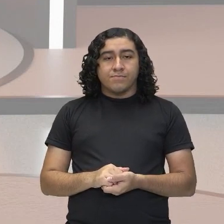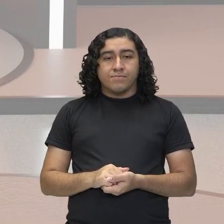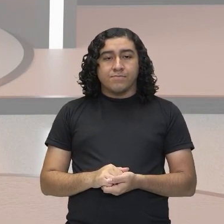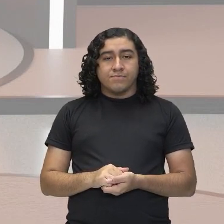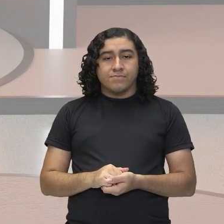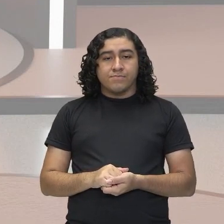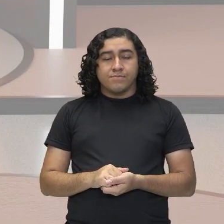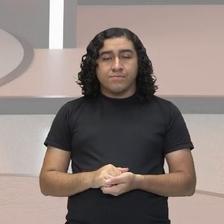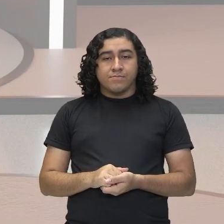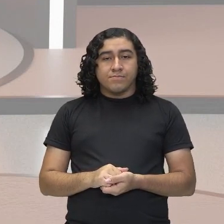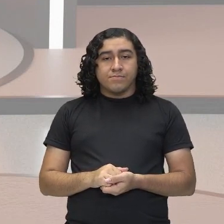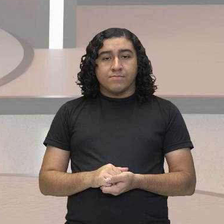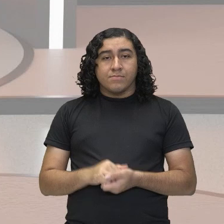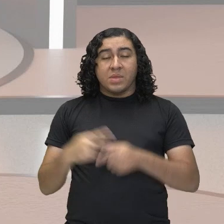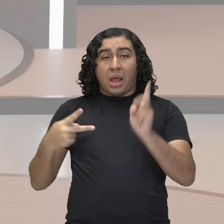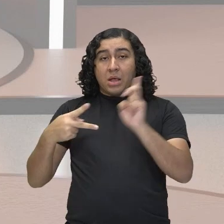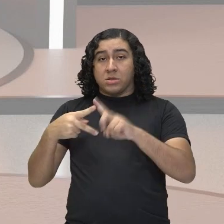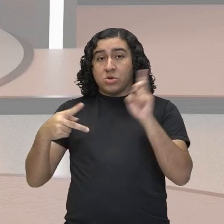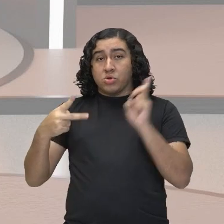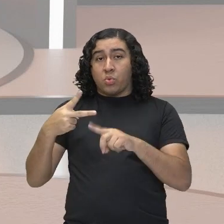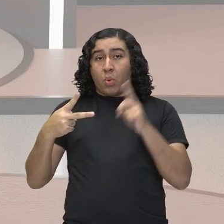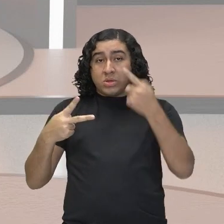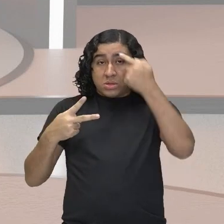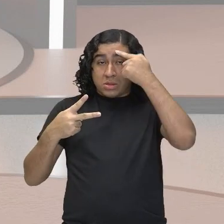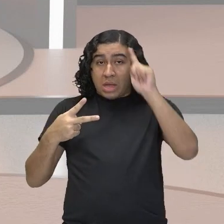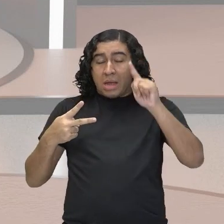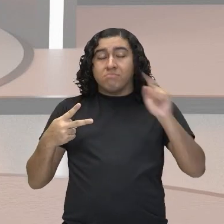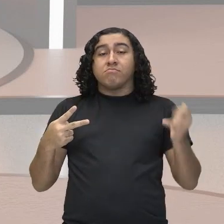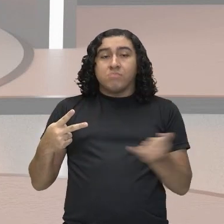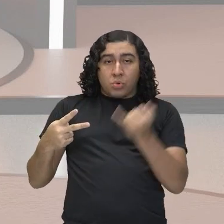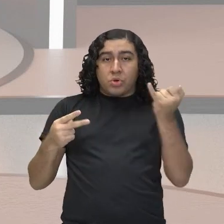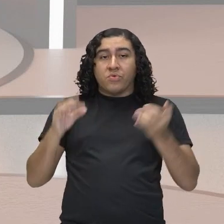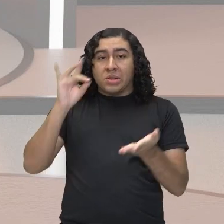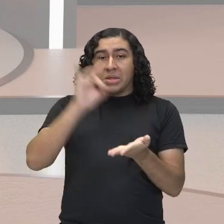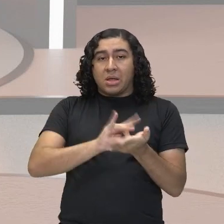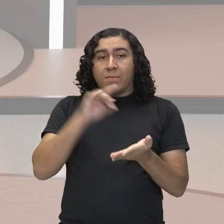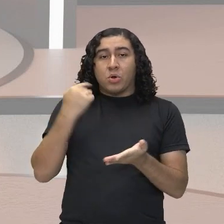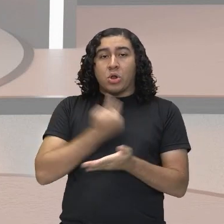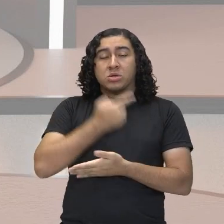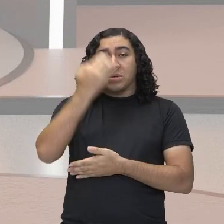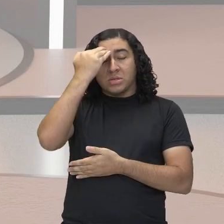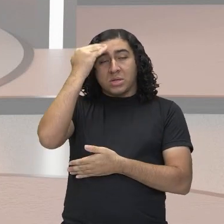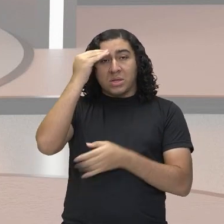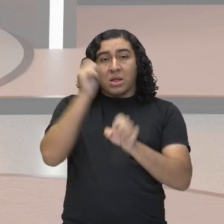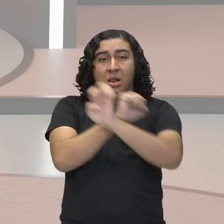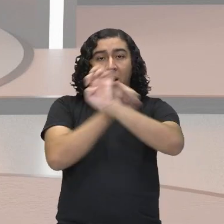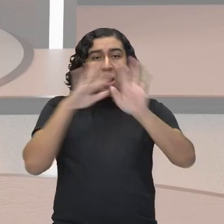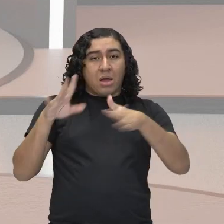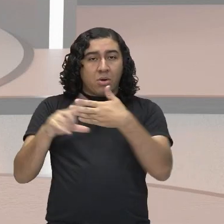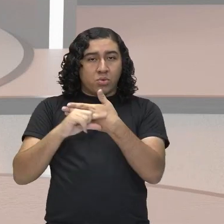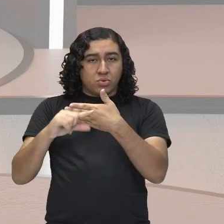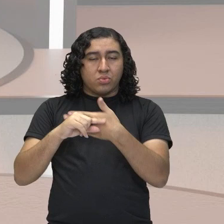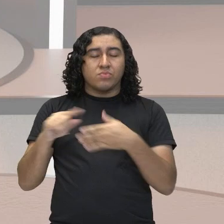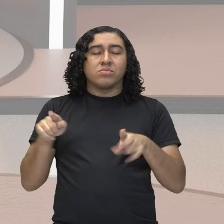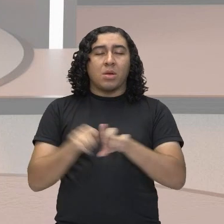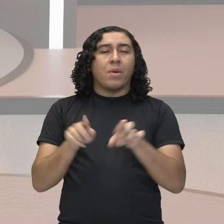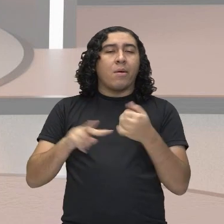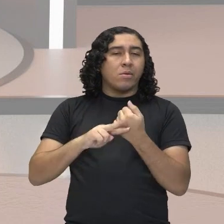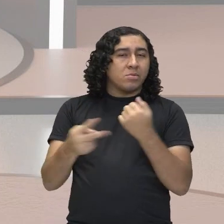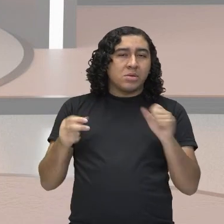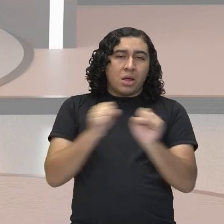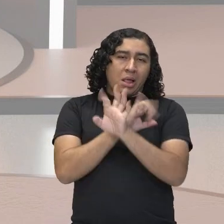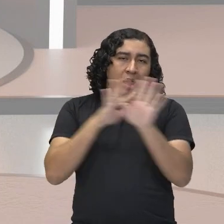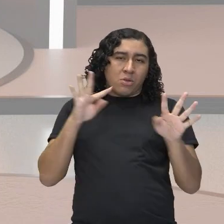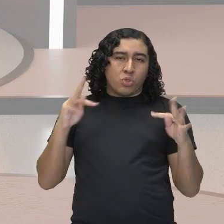do ser para si é muito importante para entendermos o pensamento de Sartre, tá? E, consequentemente, lógico,